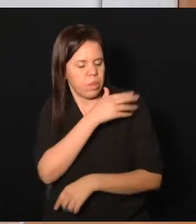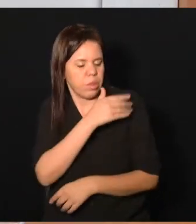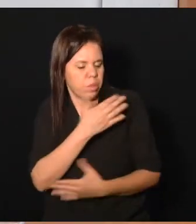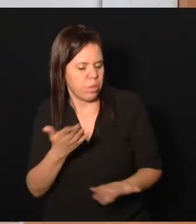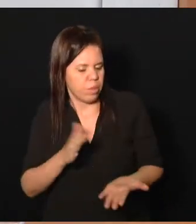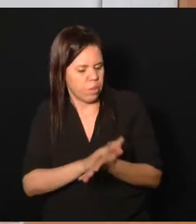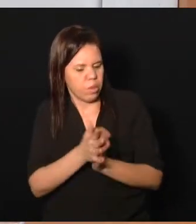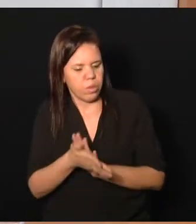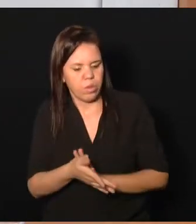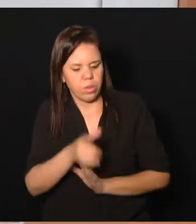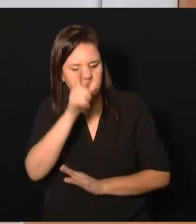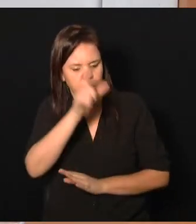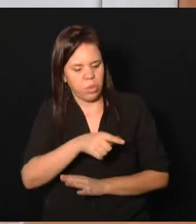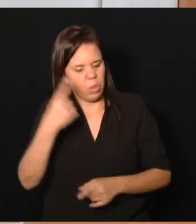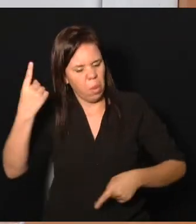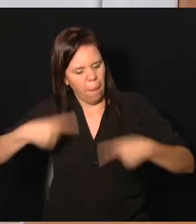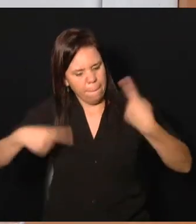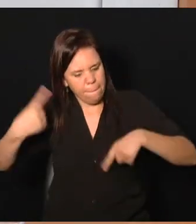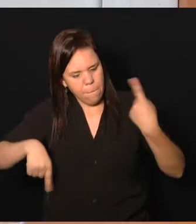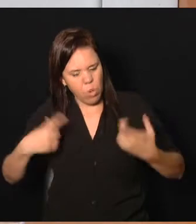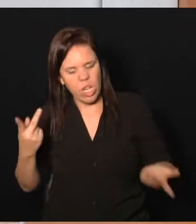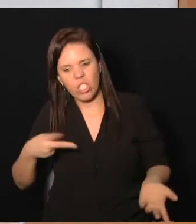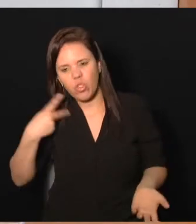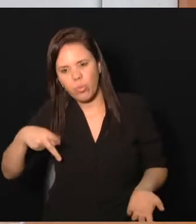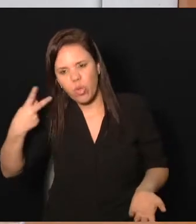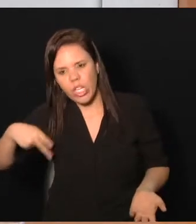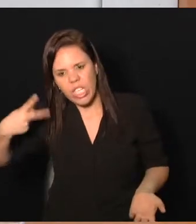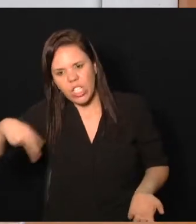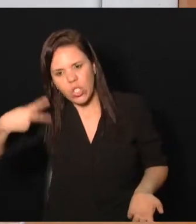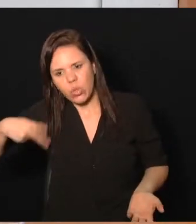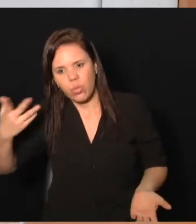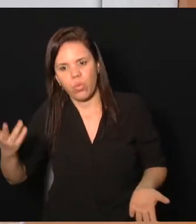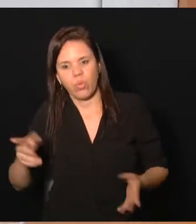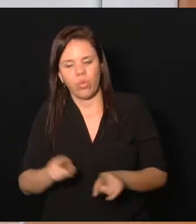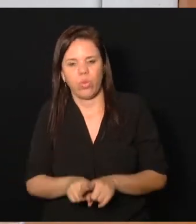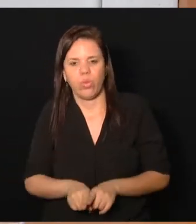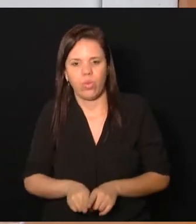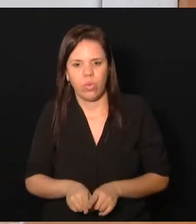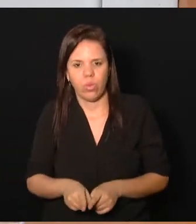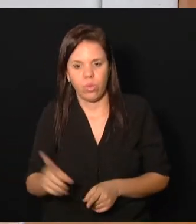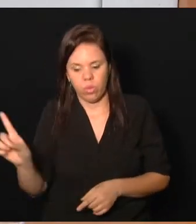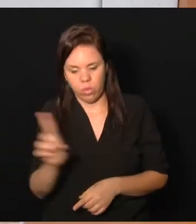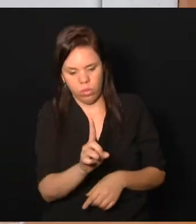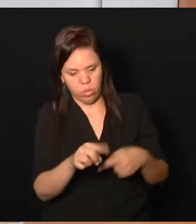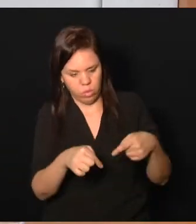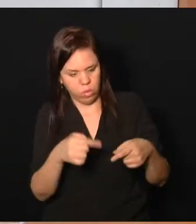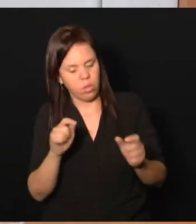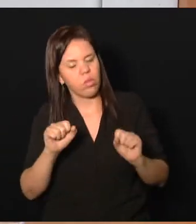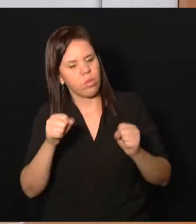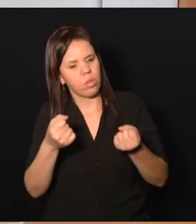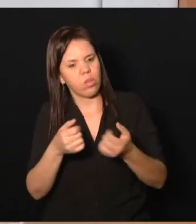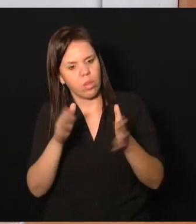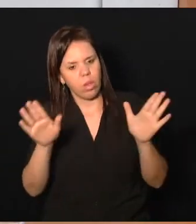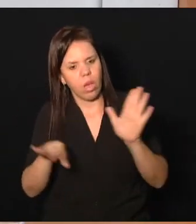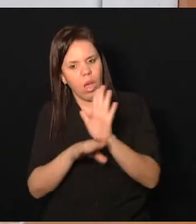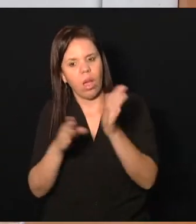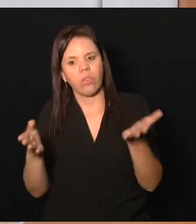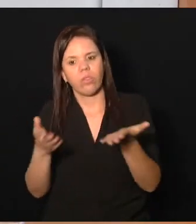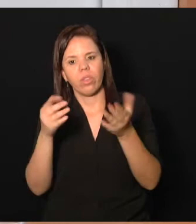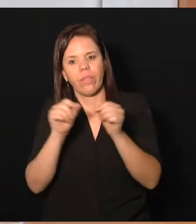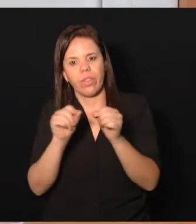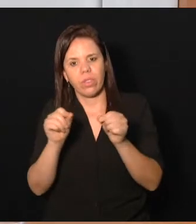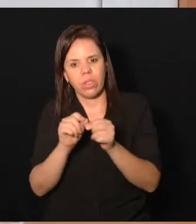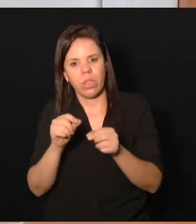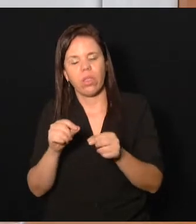preconceito do político e dos políticos. Eles estão aqui para, pelo menos, viabilizar algo,